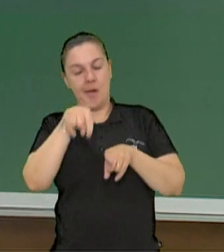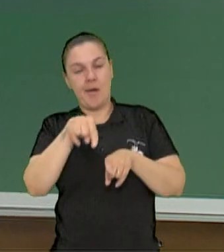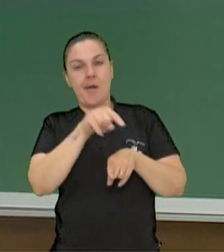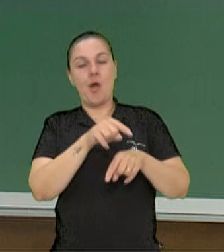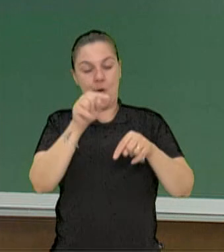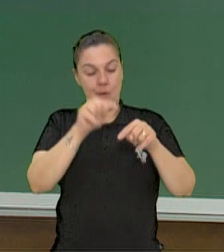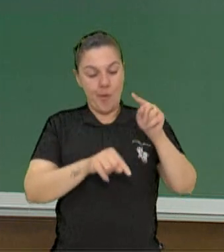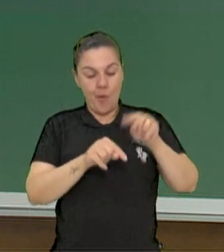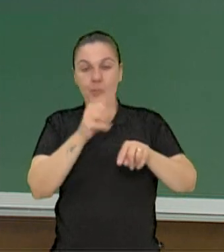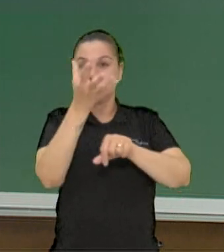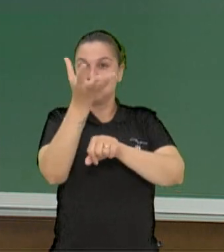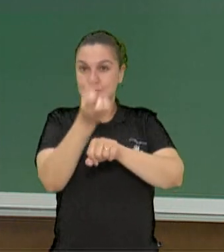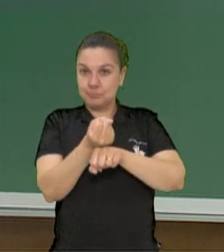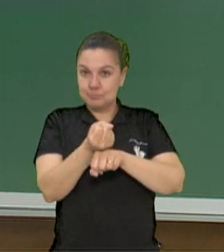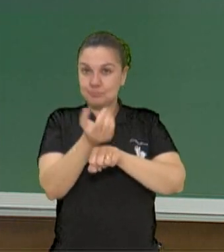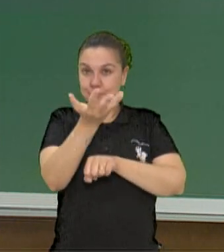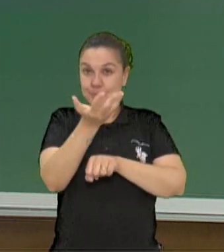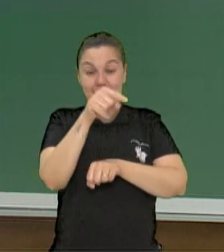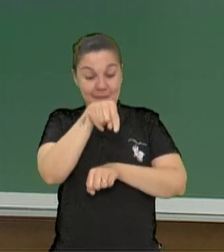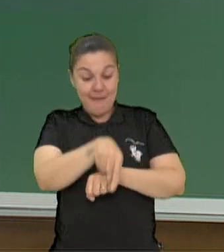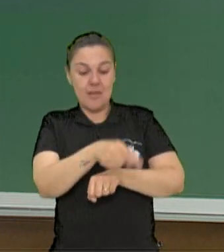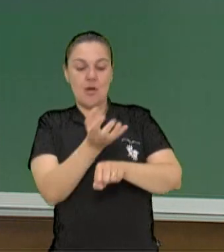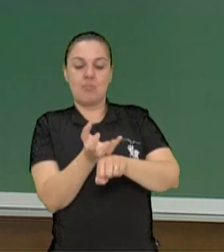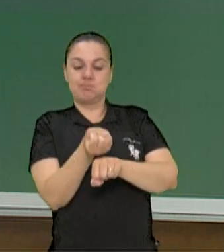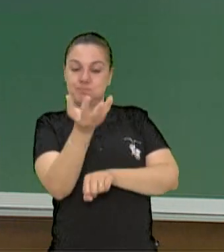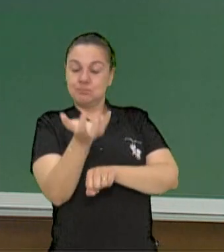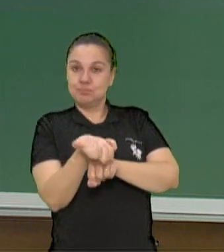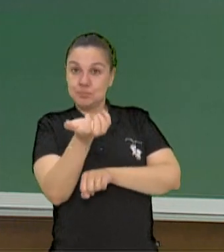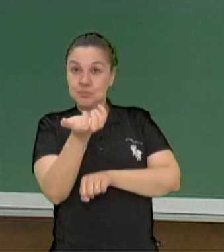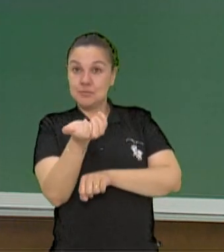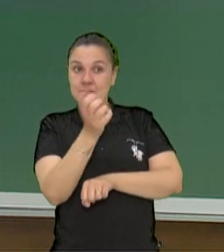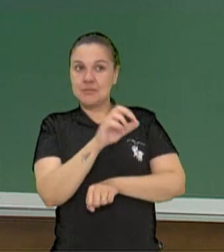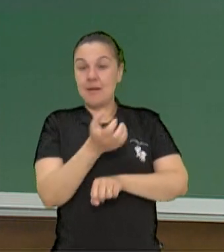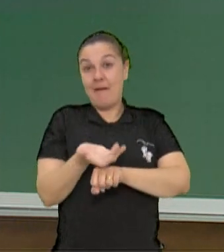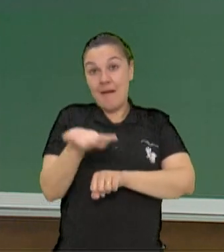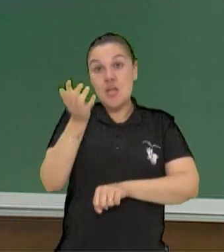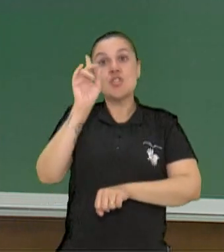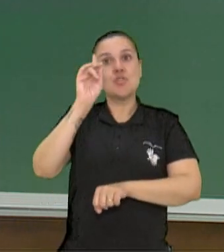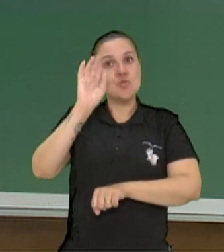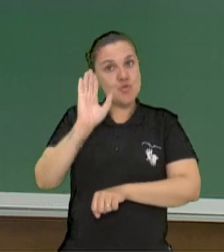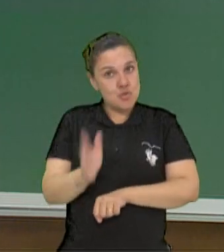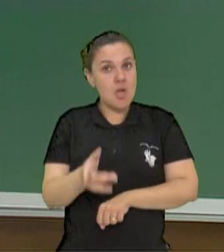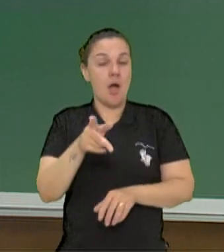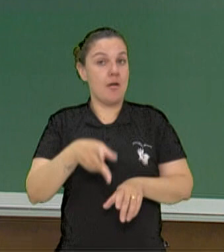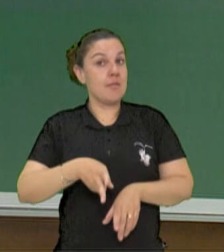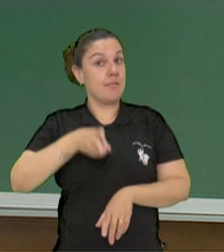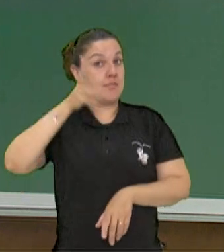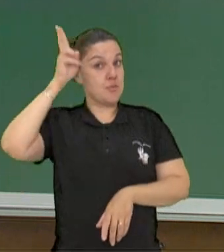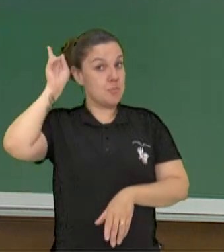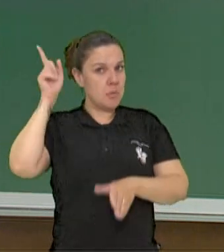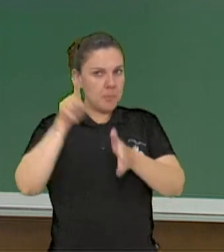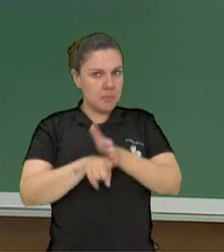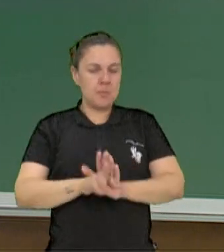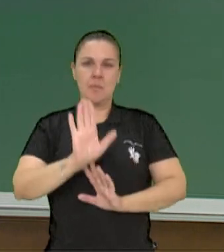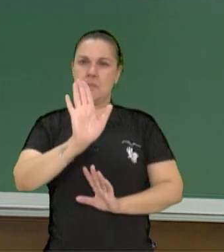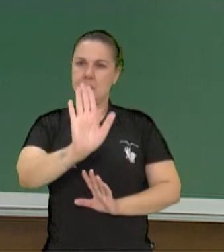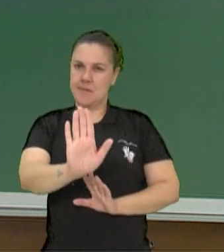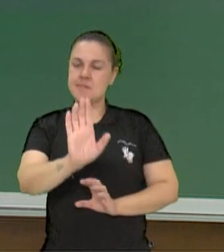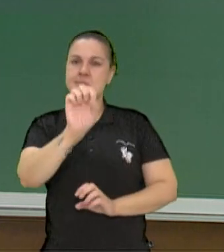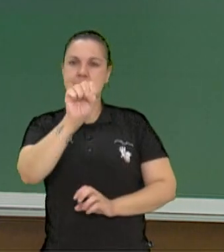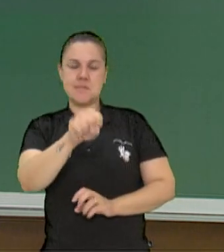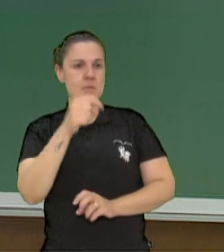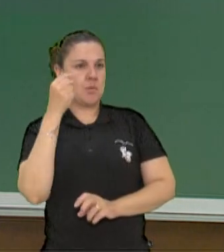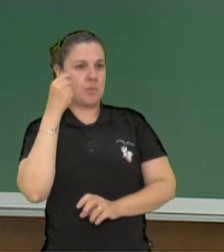considerado um corpo negro. Ele emite muito bem radiação. Isso aqui já foi questão de vestibular, tá, pessoal? Só que sim, a